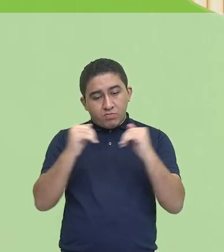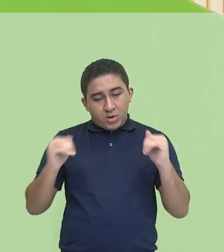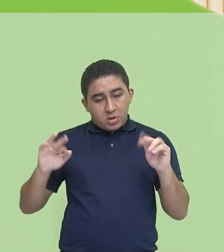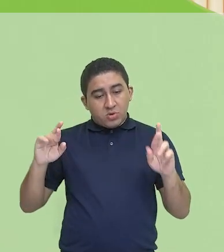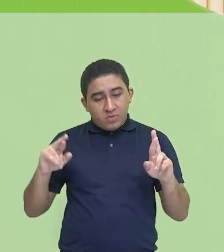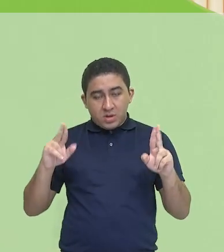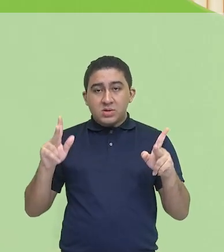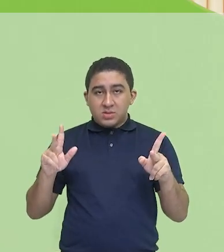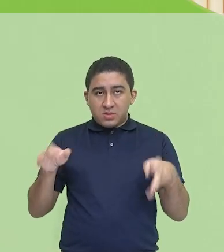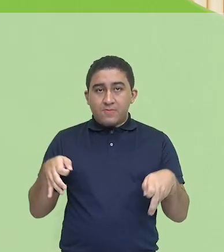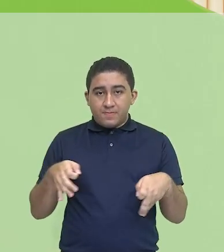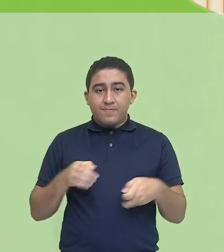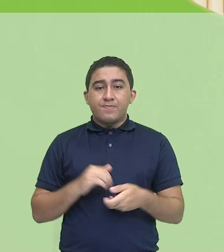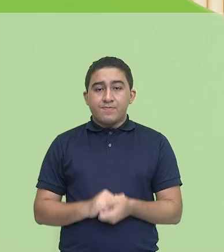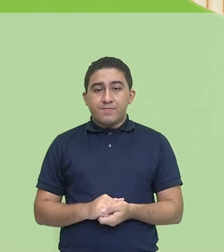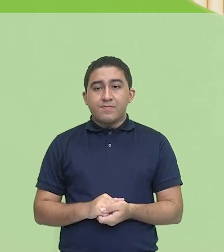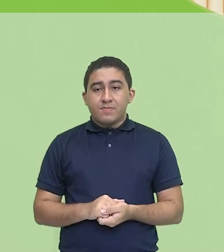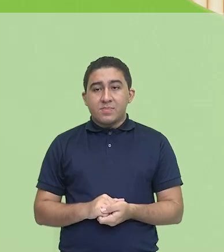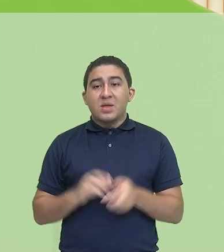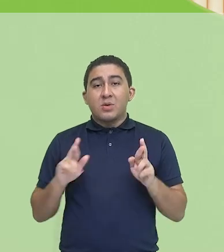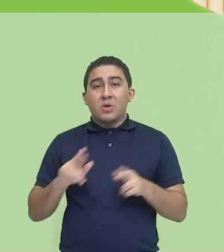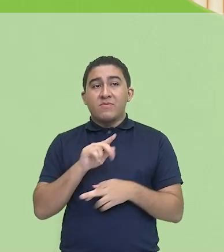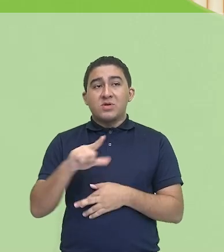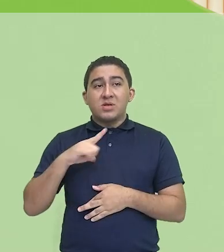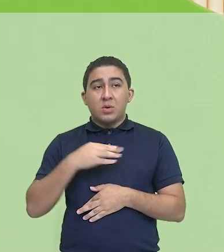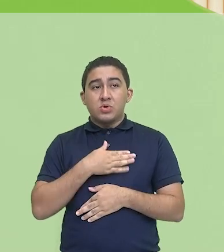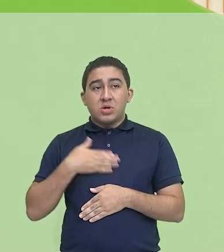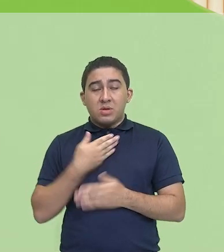saibam diferenciar. Espero que vocês tenham